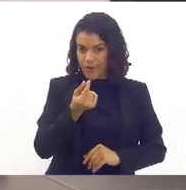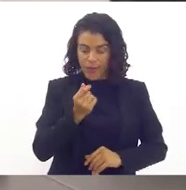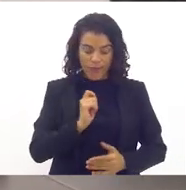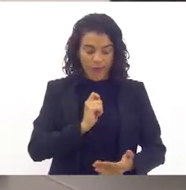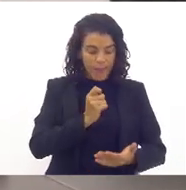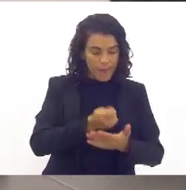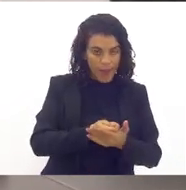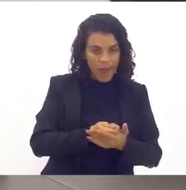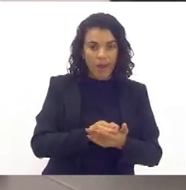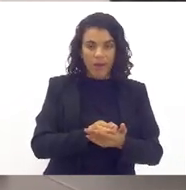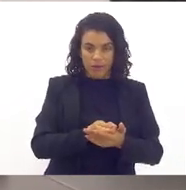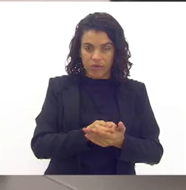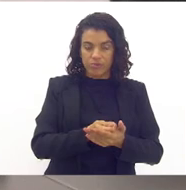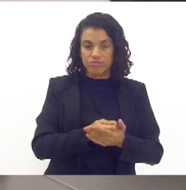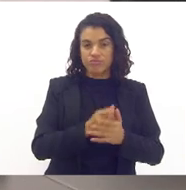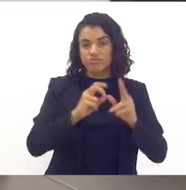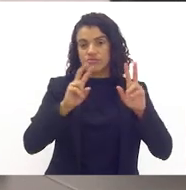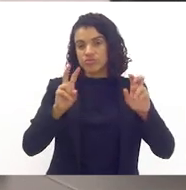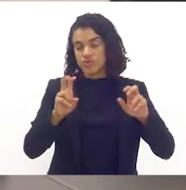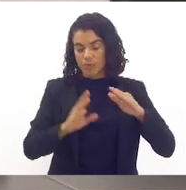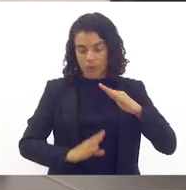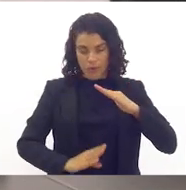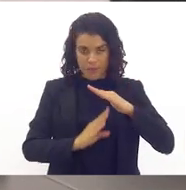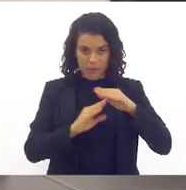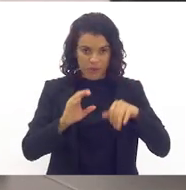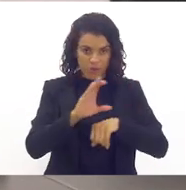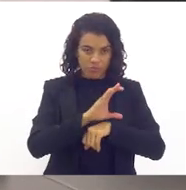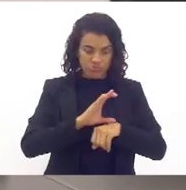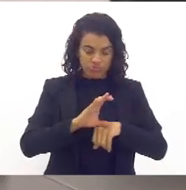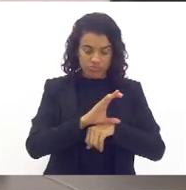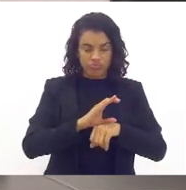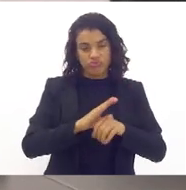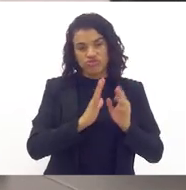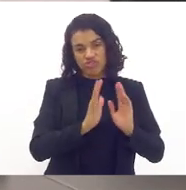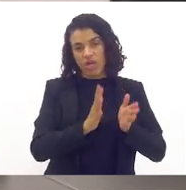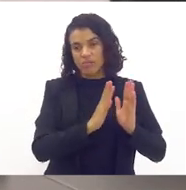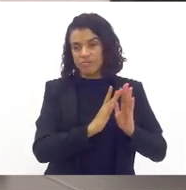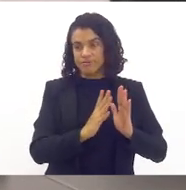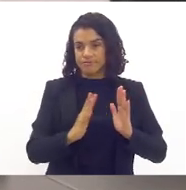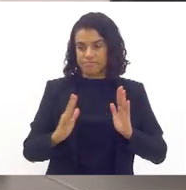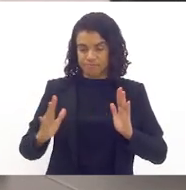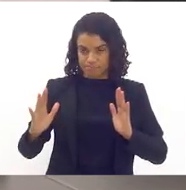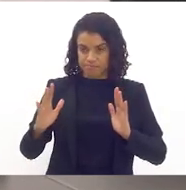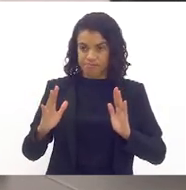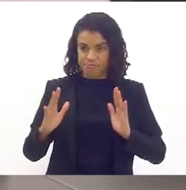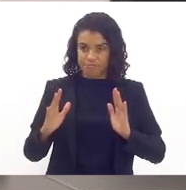em relação aos limites constitucionais. Esse TAC já está em andamento.